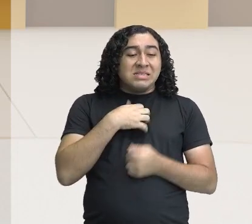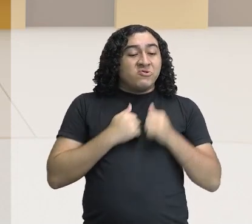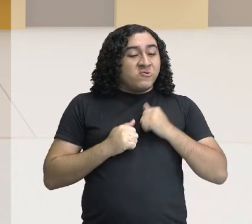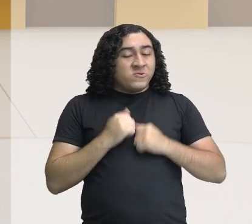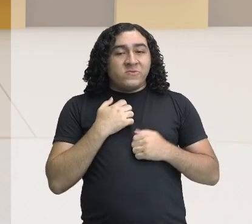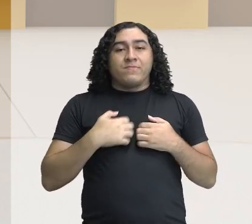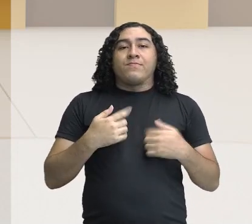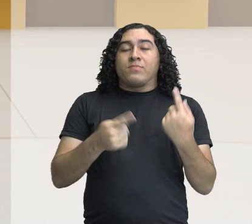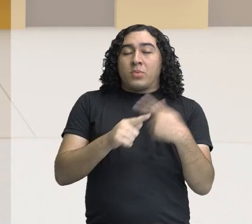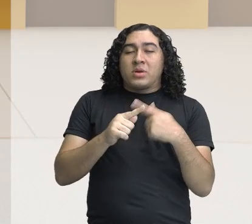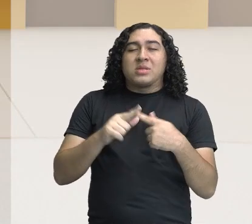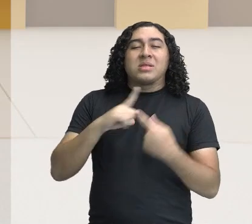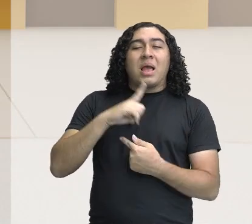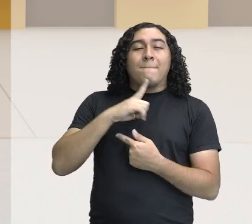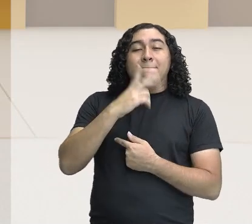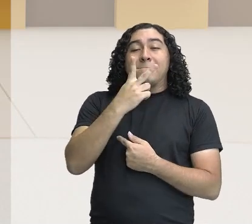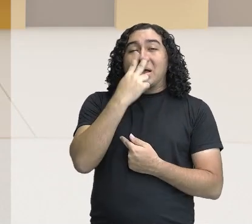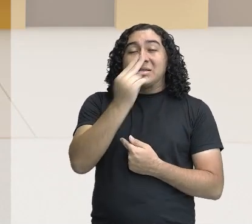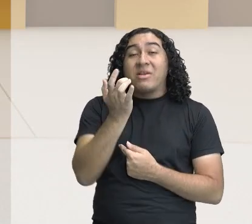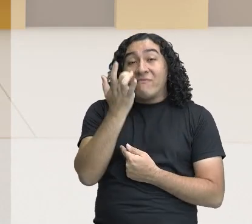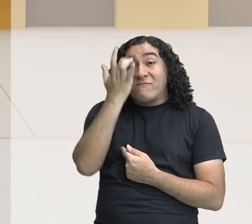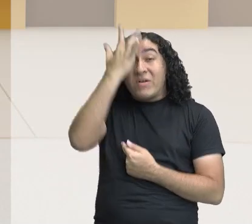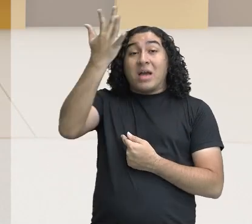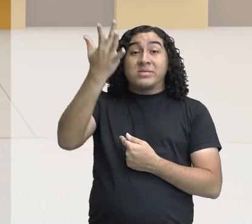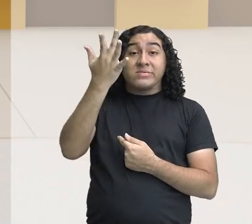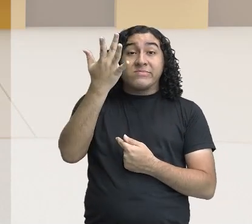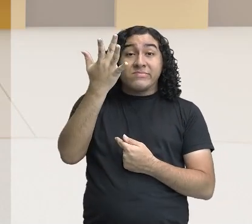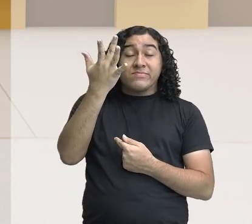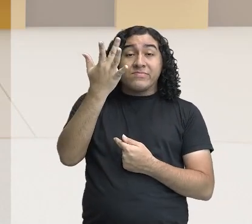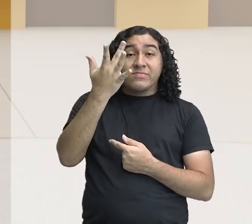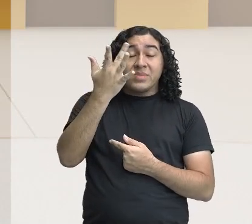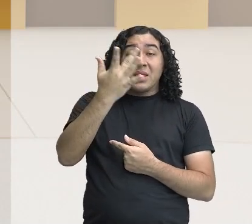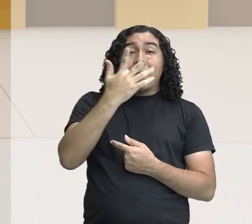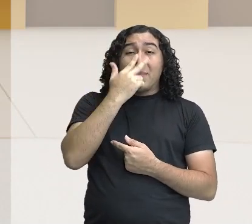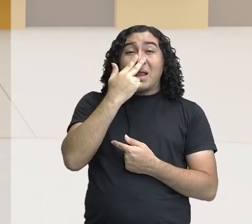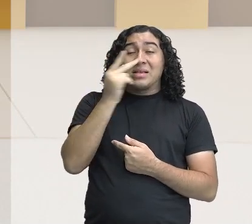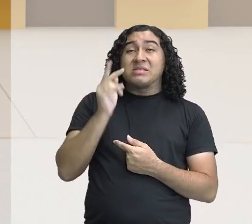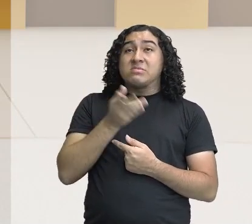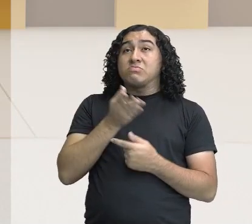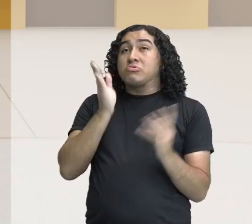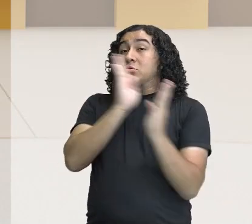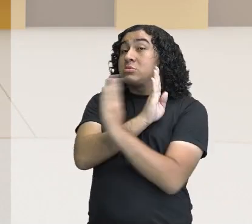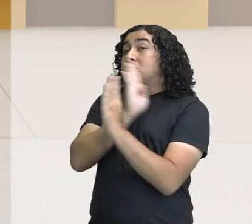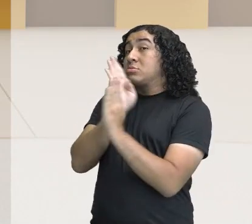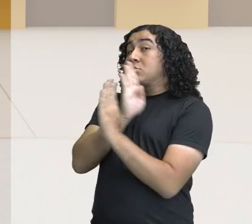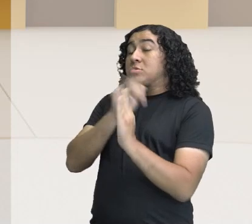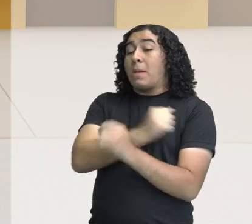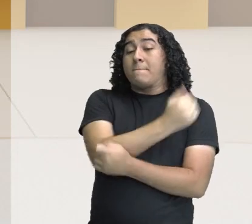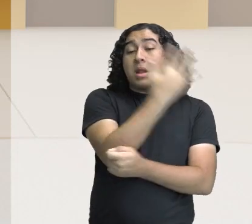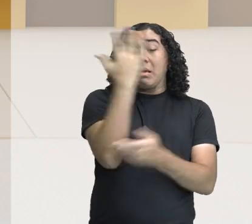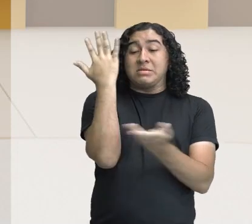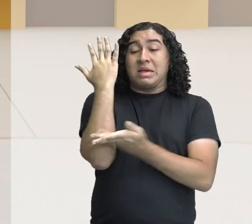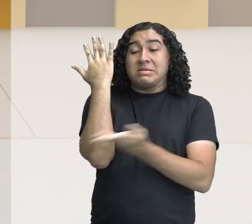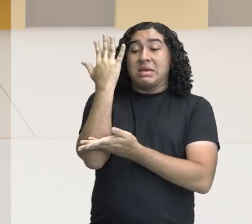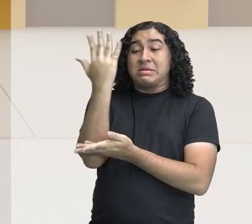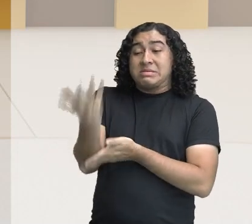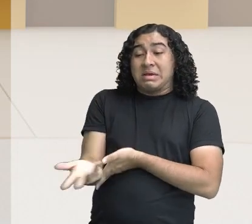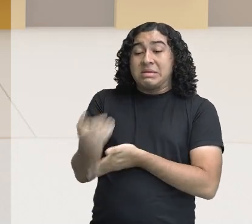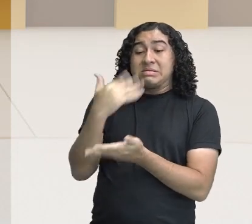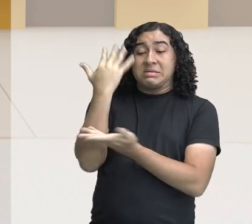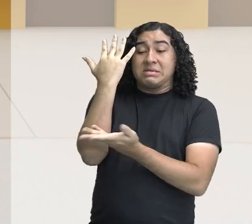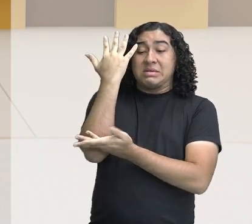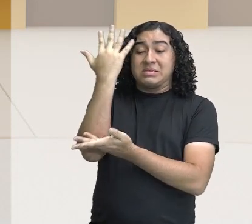tem facilitado esse desmatamento ilegal na Amazônia, porque existem órgãos que estão lá para proteger e